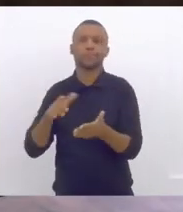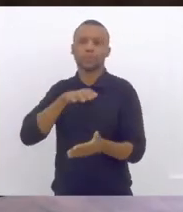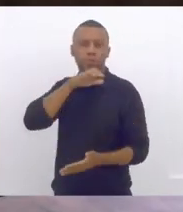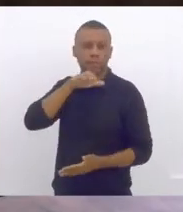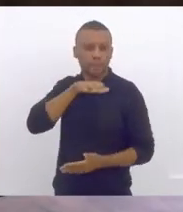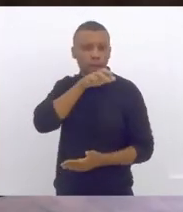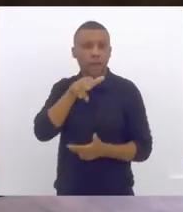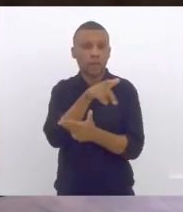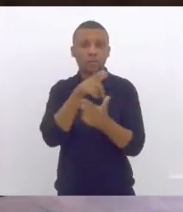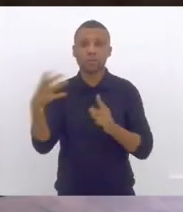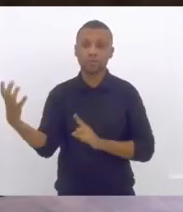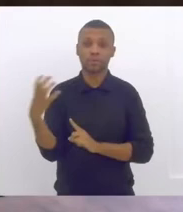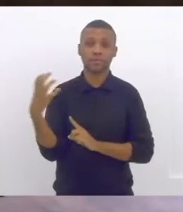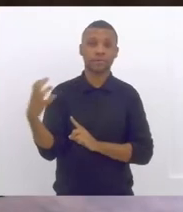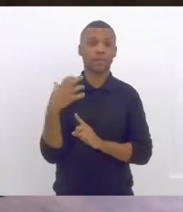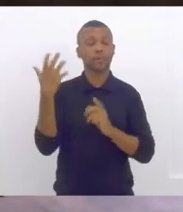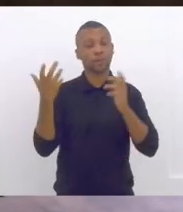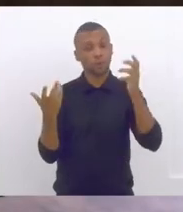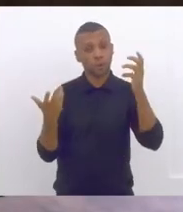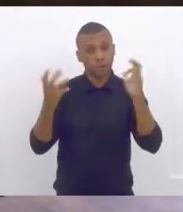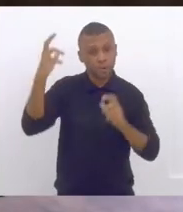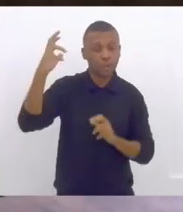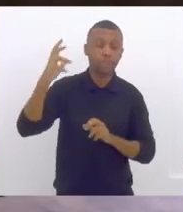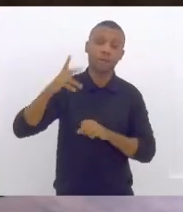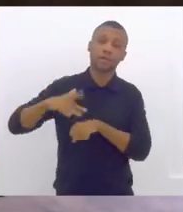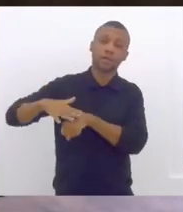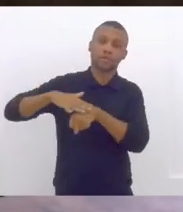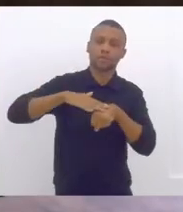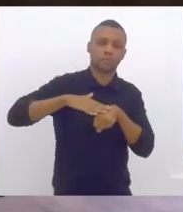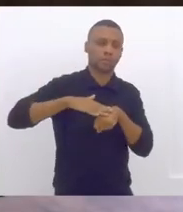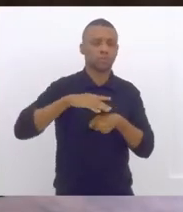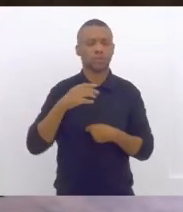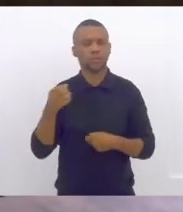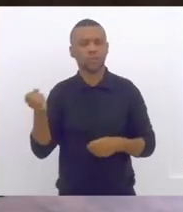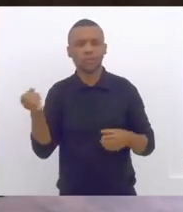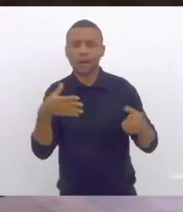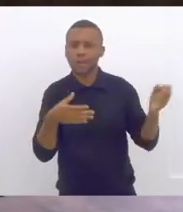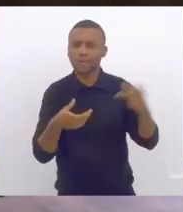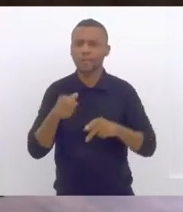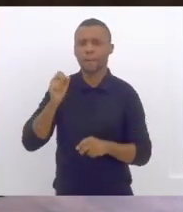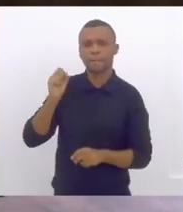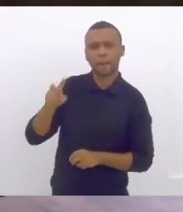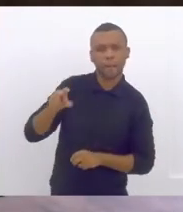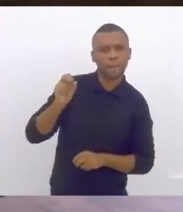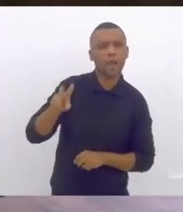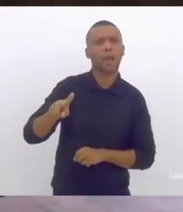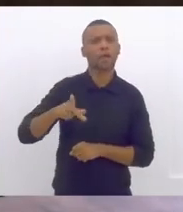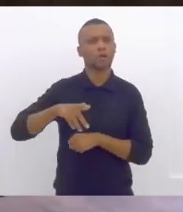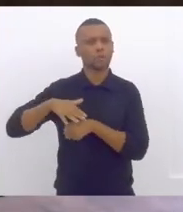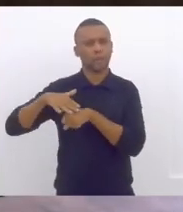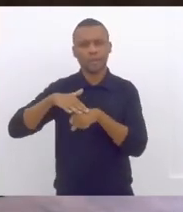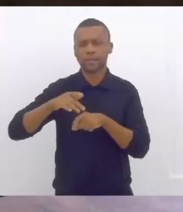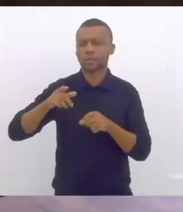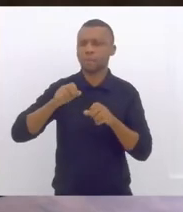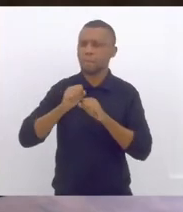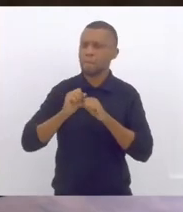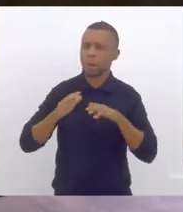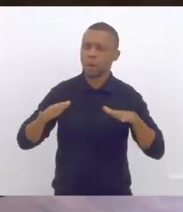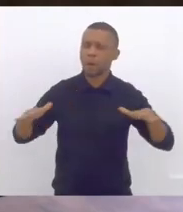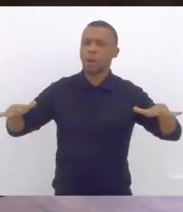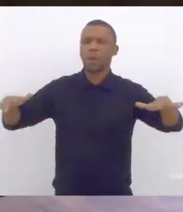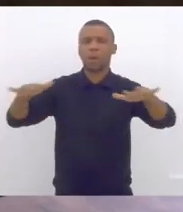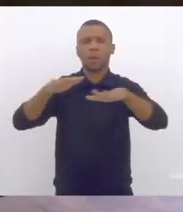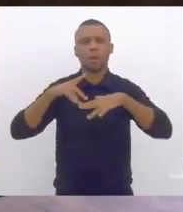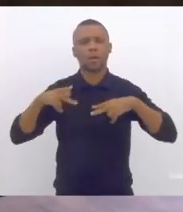clima e a nossa saúde. Quantas patologias, quantos novos vírus, quantos novos micro-organismos patológicos estão circulando por aí em função